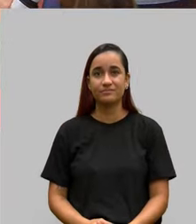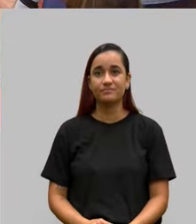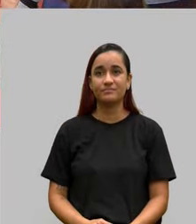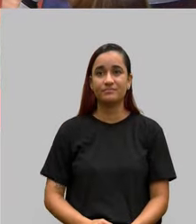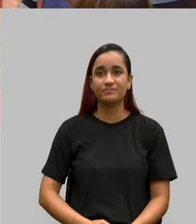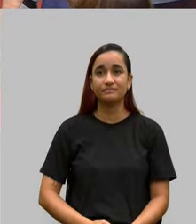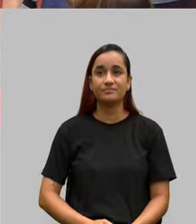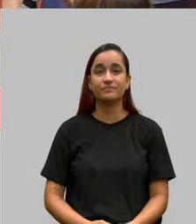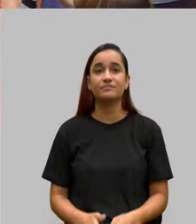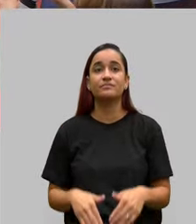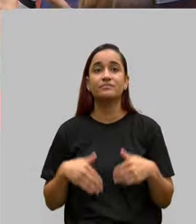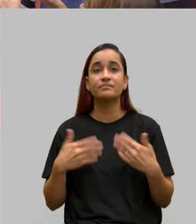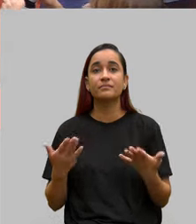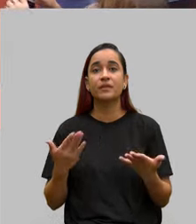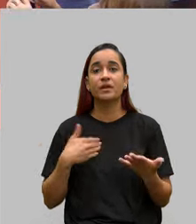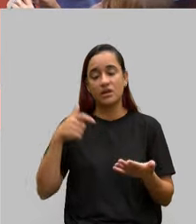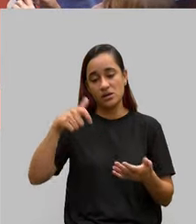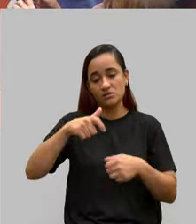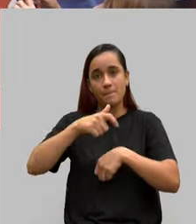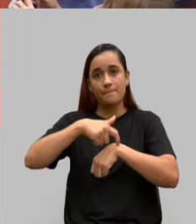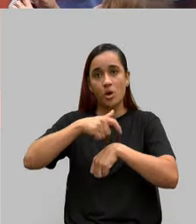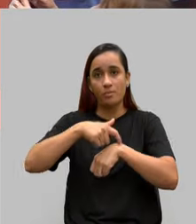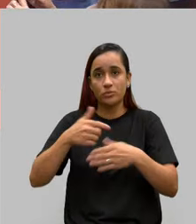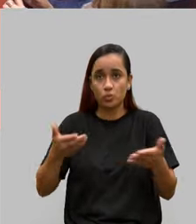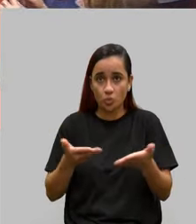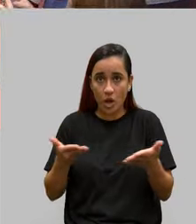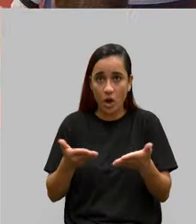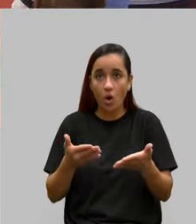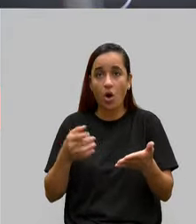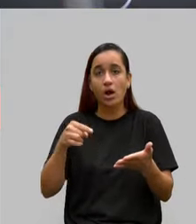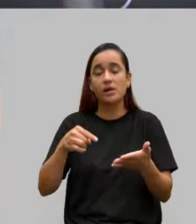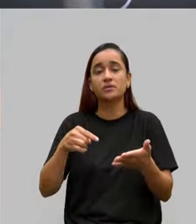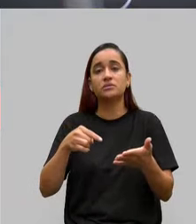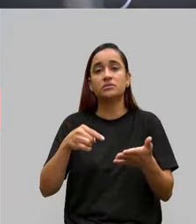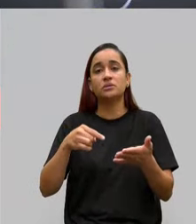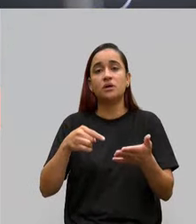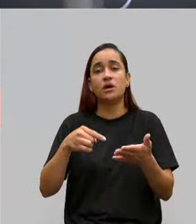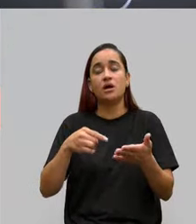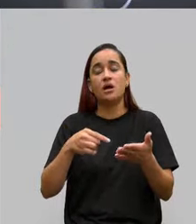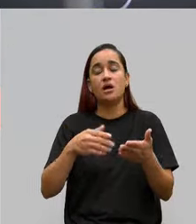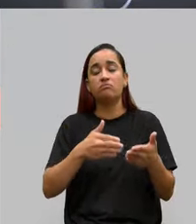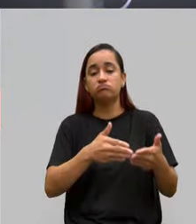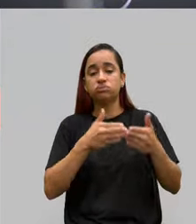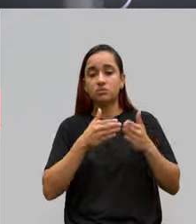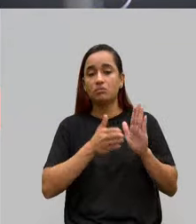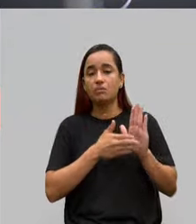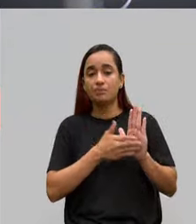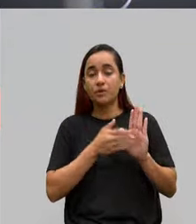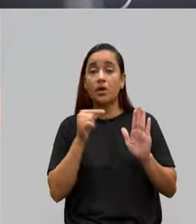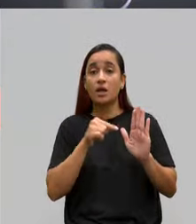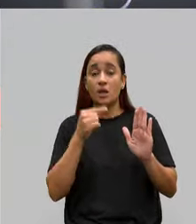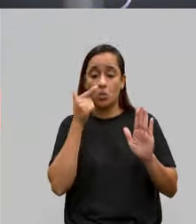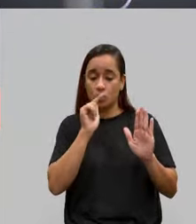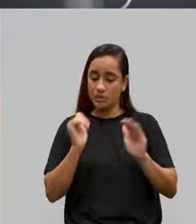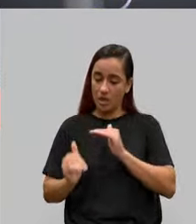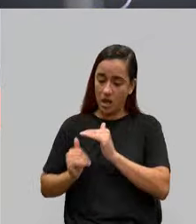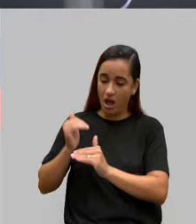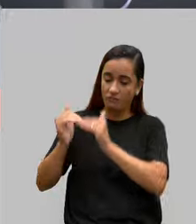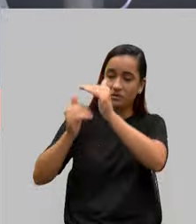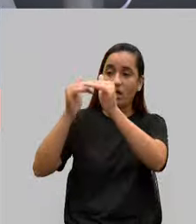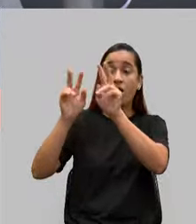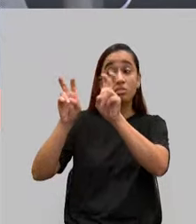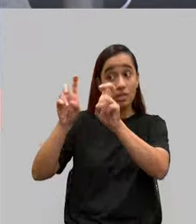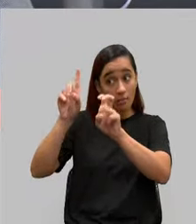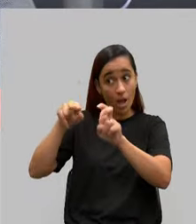competente esse momento em que esses mandatos de modo coletivo avançam num tema